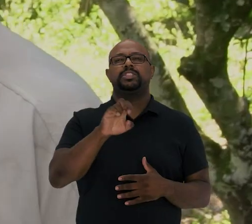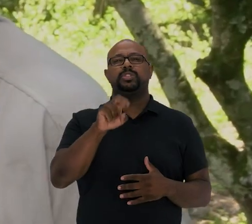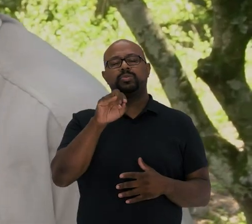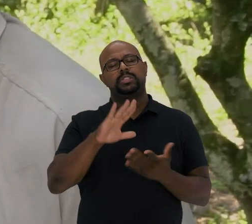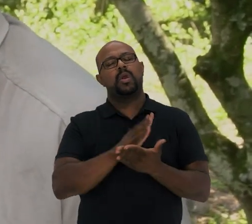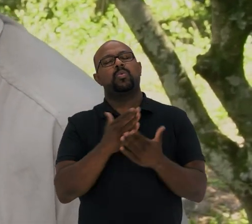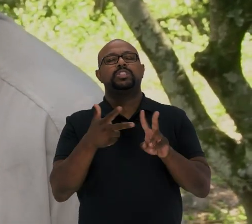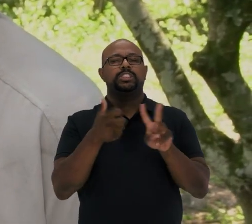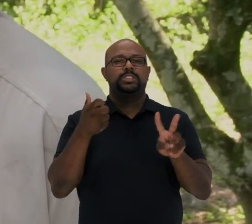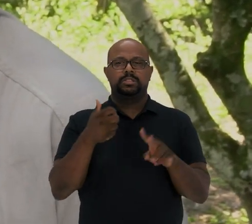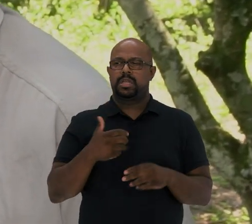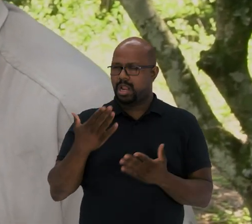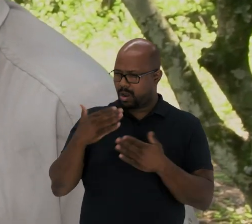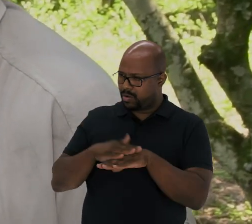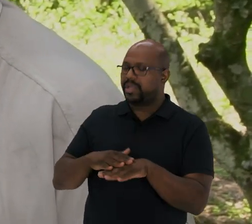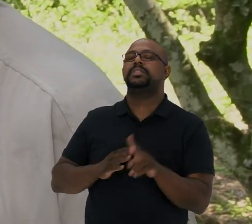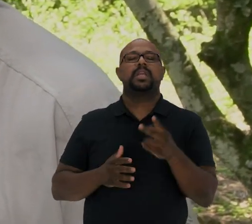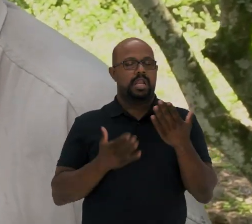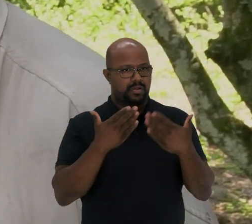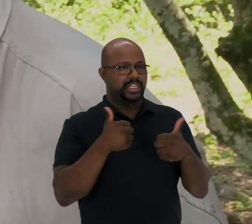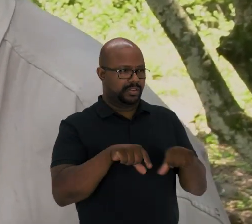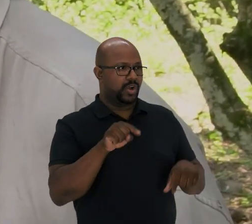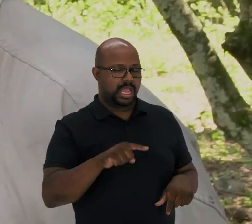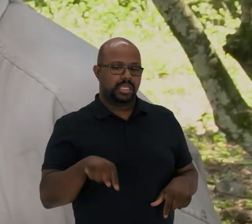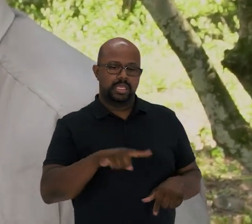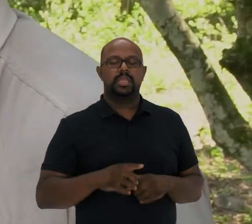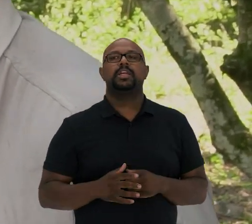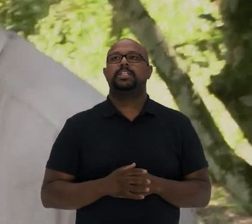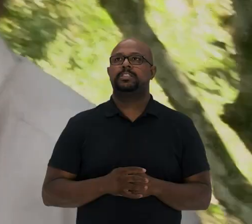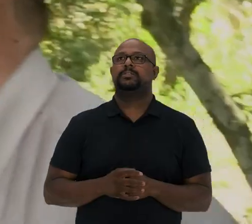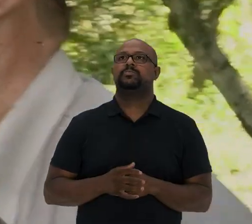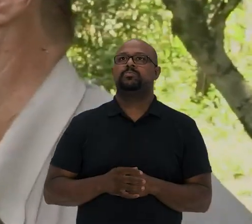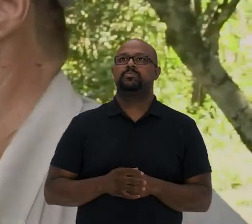e com alguns indígenas. Aquela conversa do Walter com o Aquela padre conversa foi aqui.